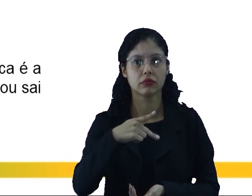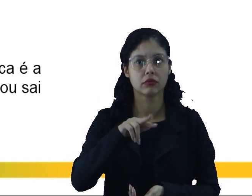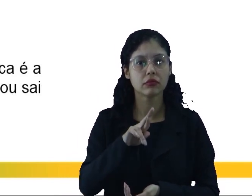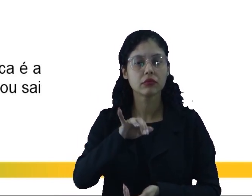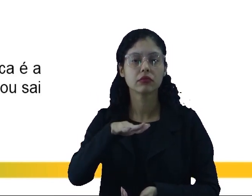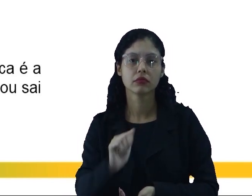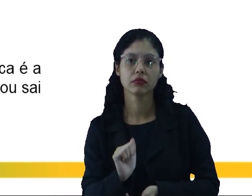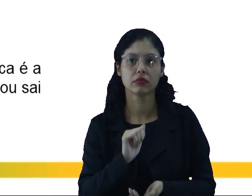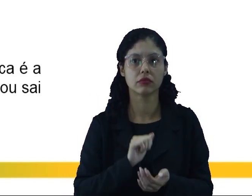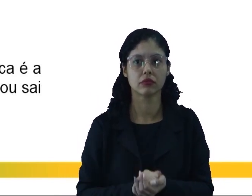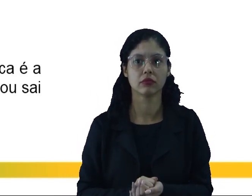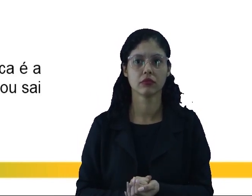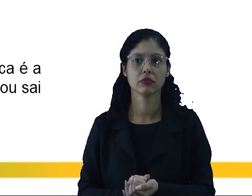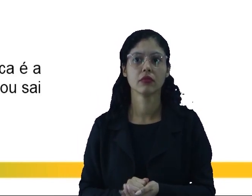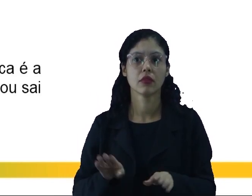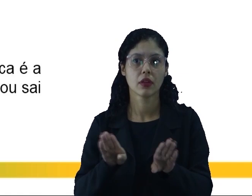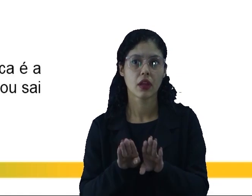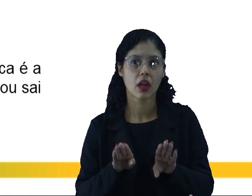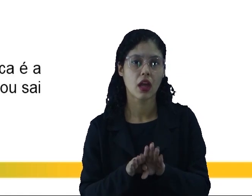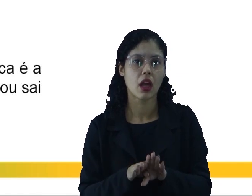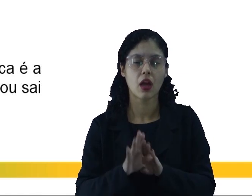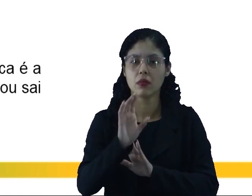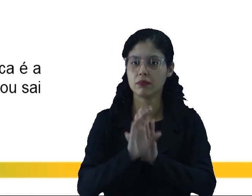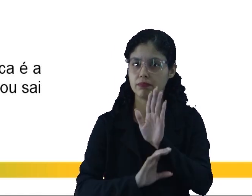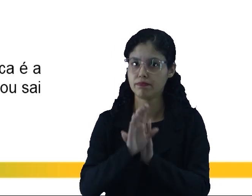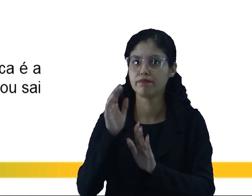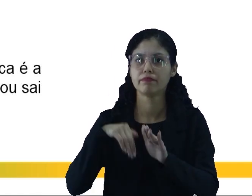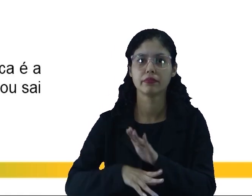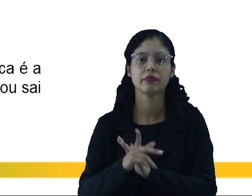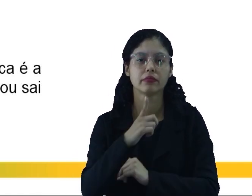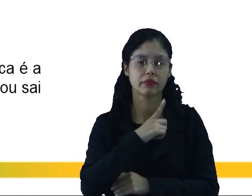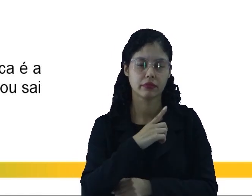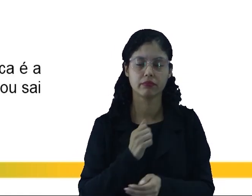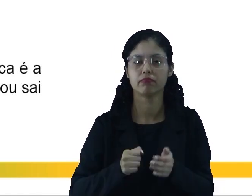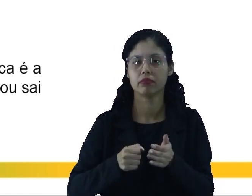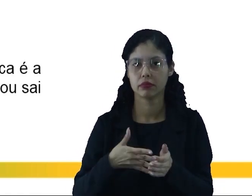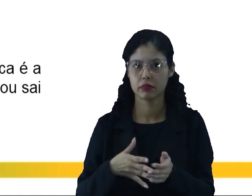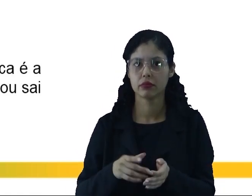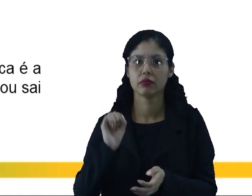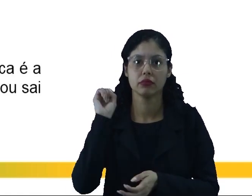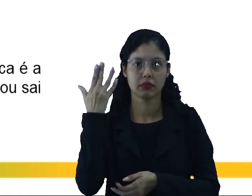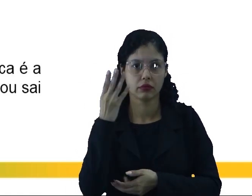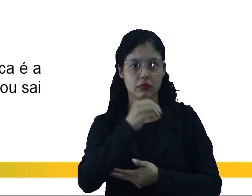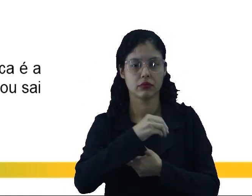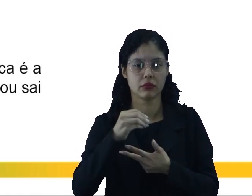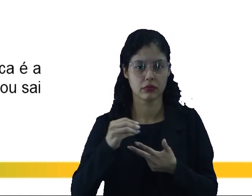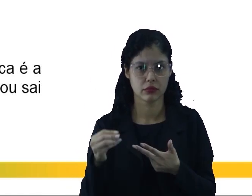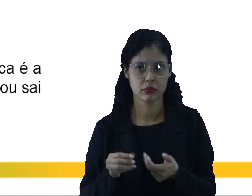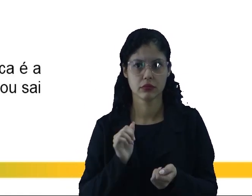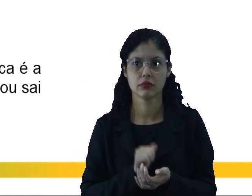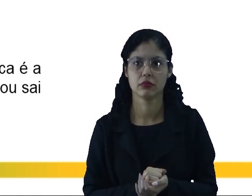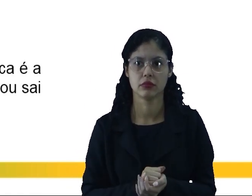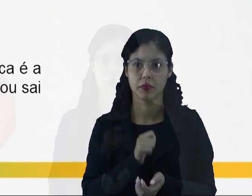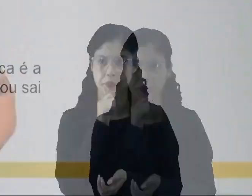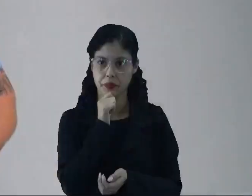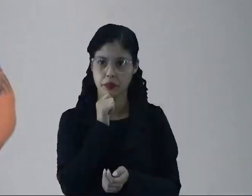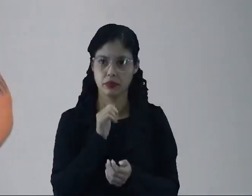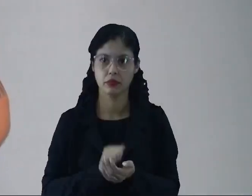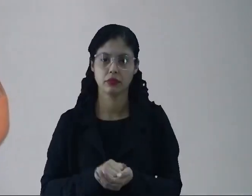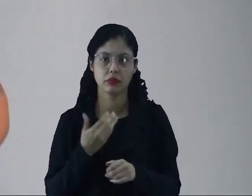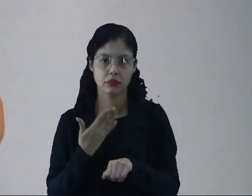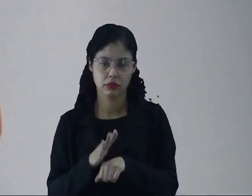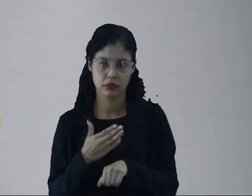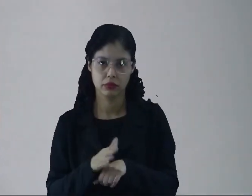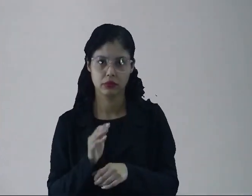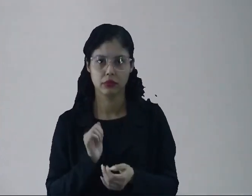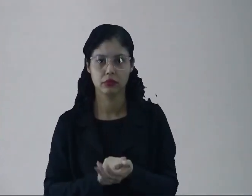também, principalmente dos transportes, são conteúdos que caem bastante, são bem recorrentes, além, é claro, da parte